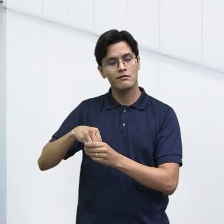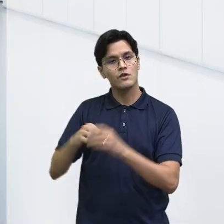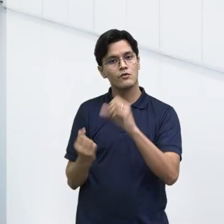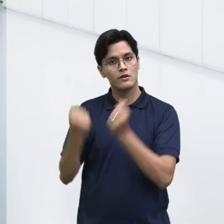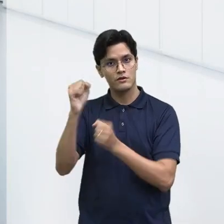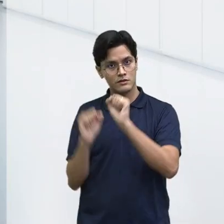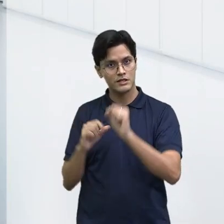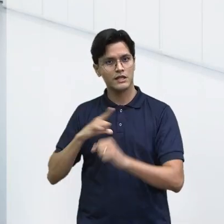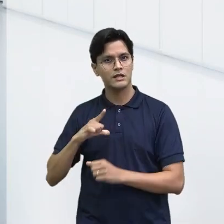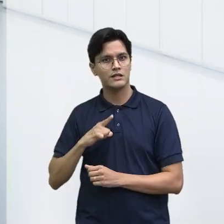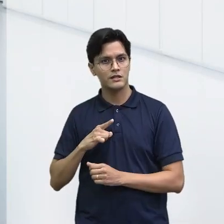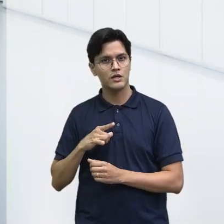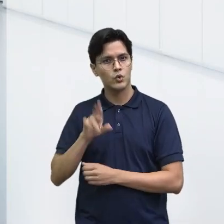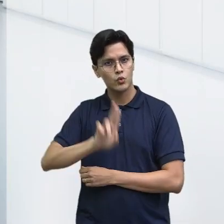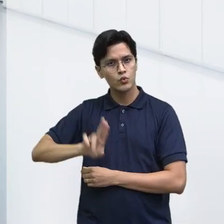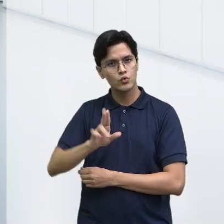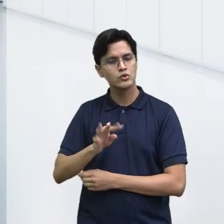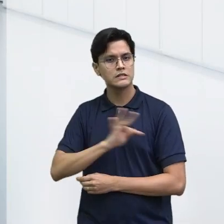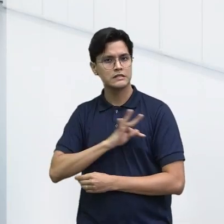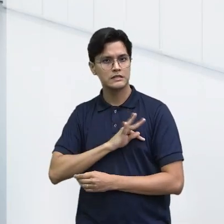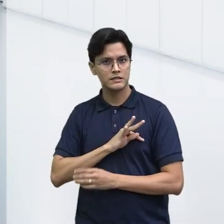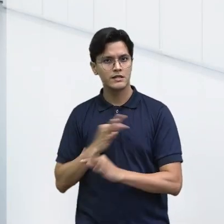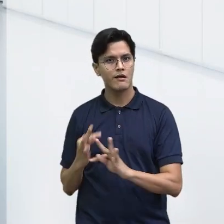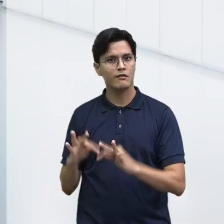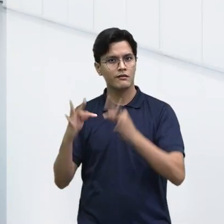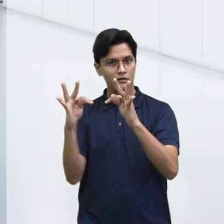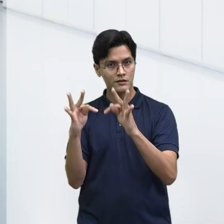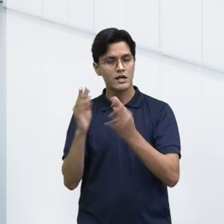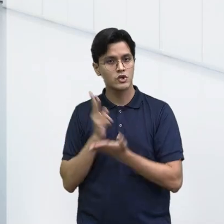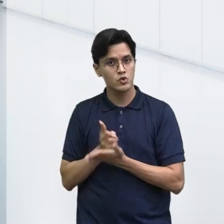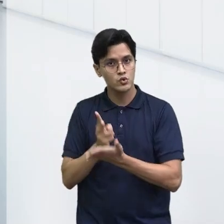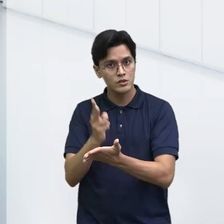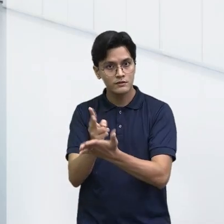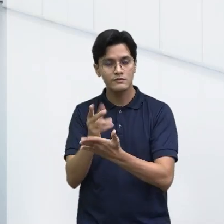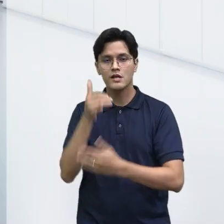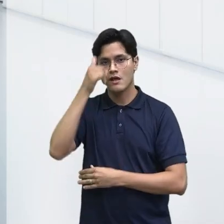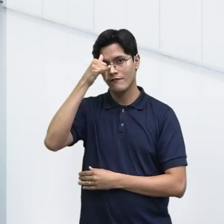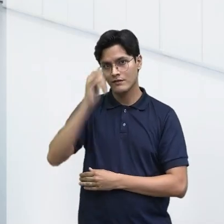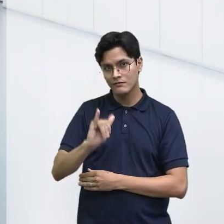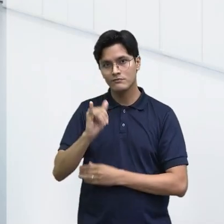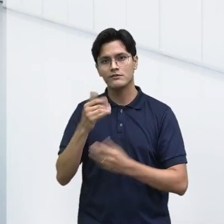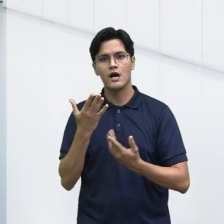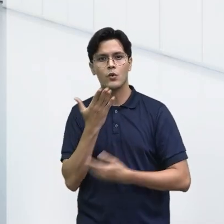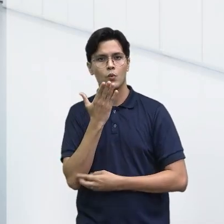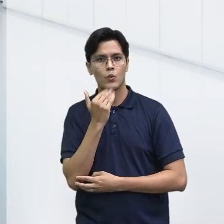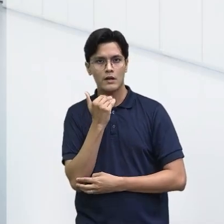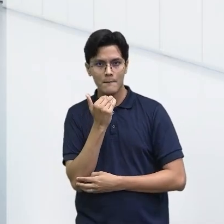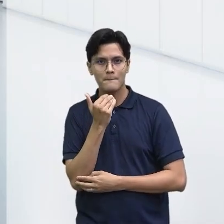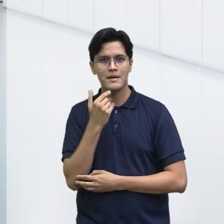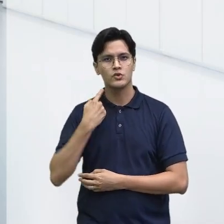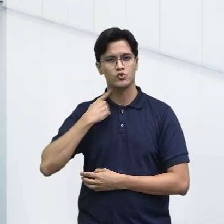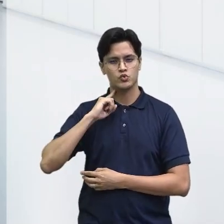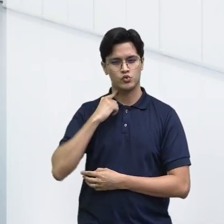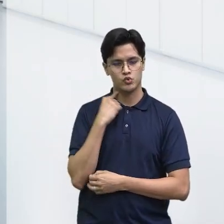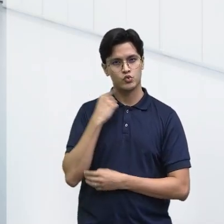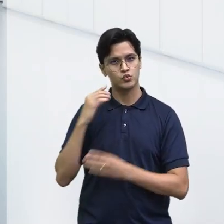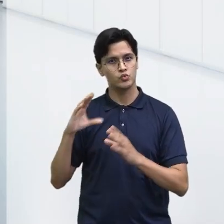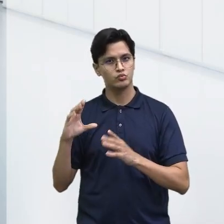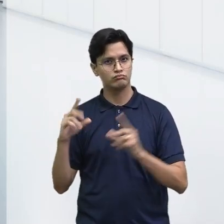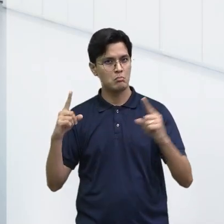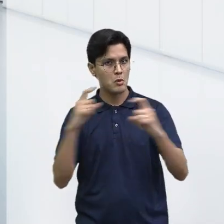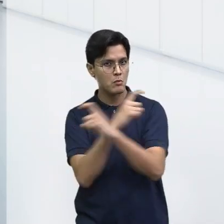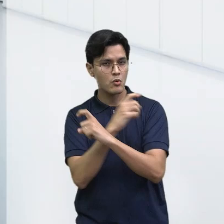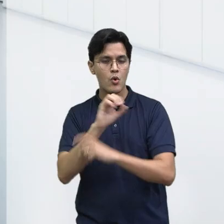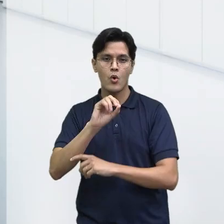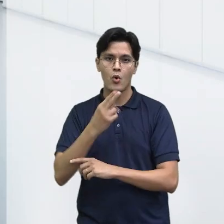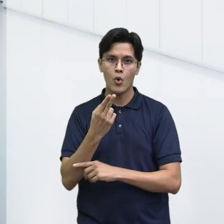técnicas de conservação para evitar que o alimento esteja contaminado e possa provocar